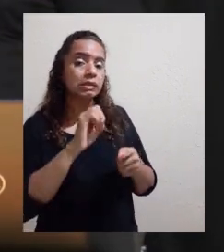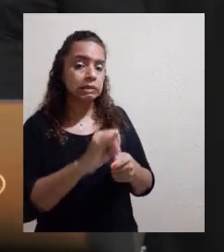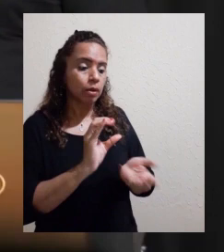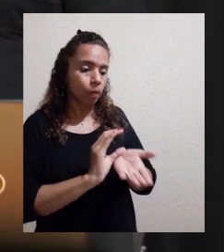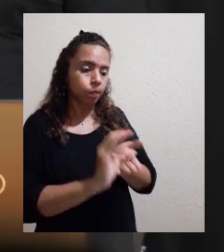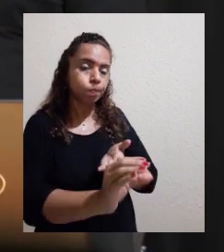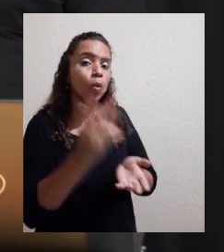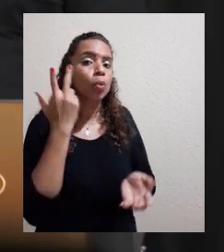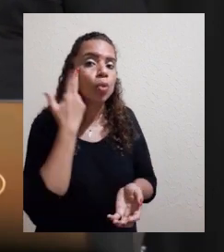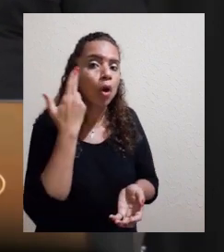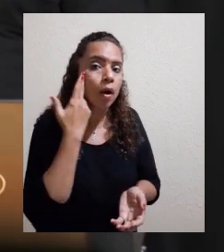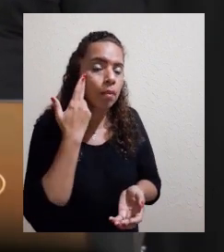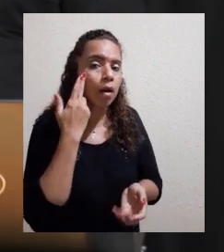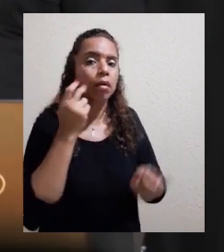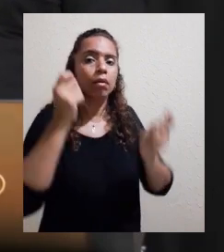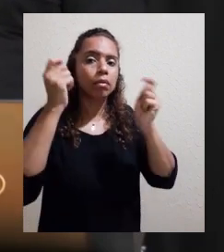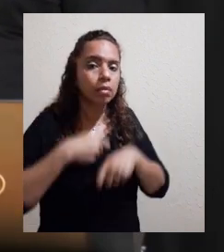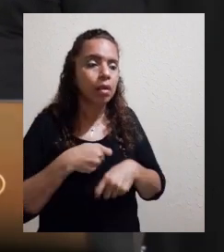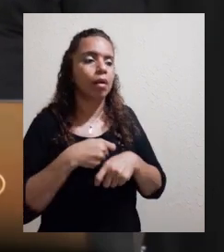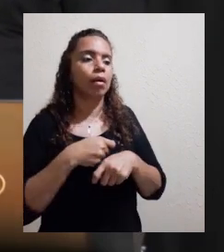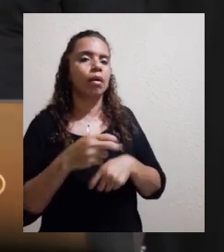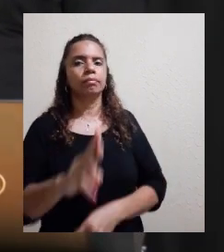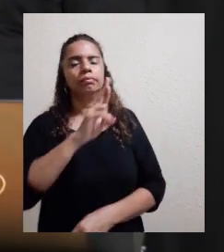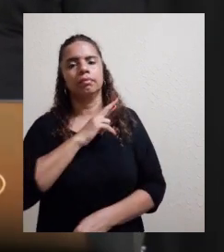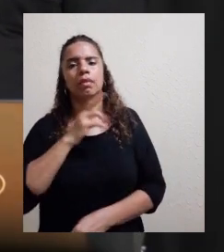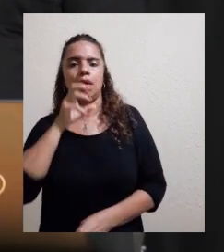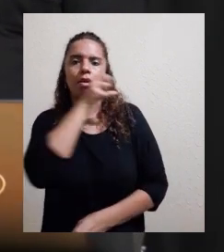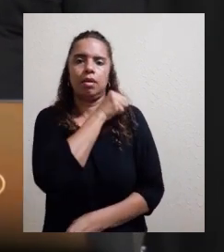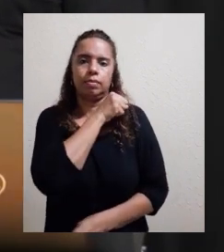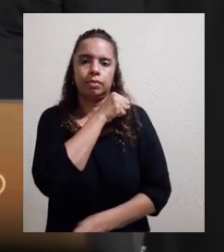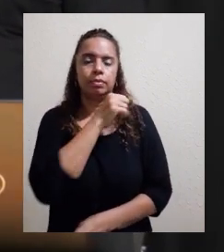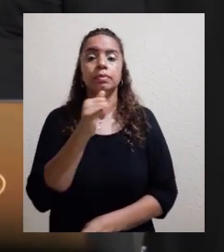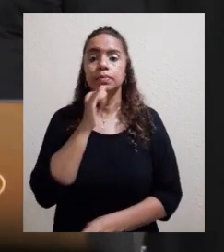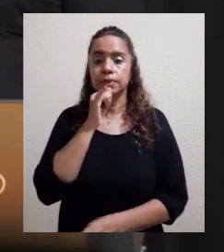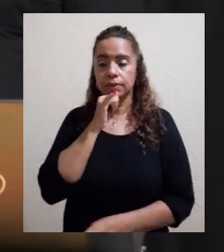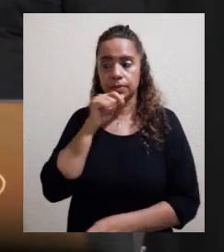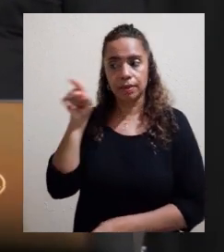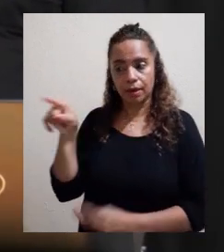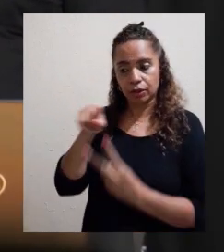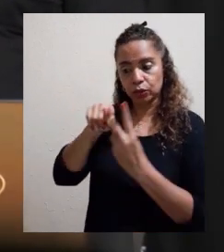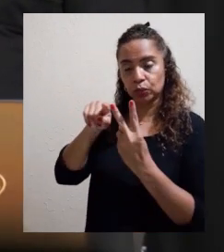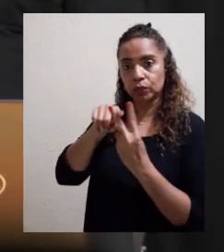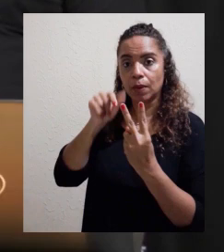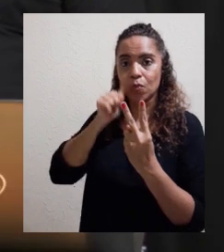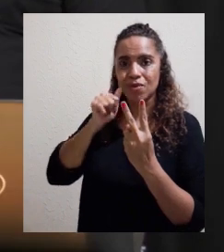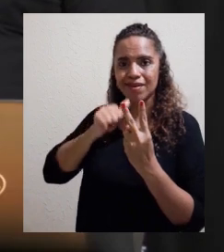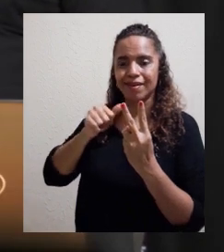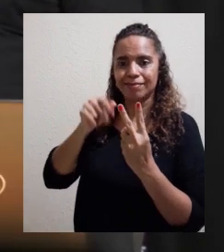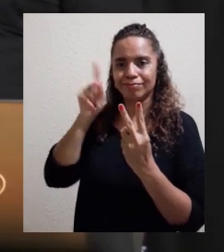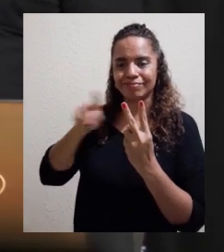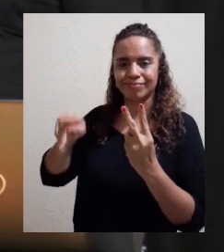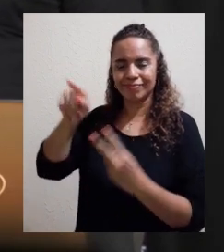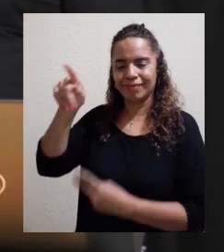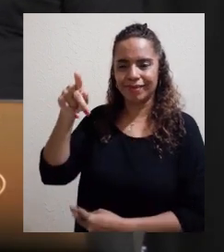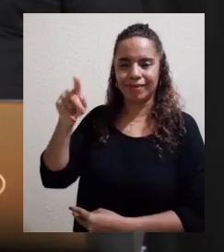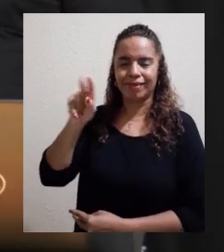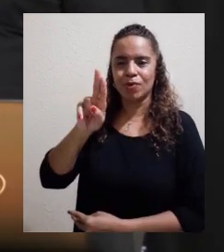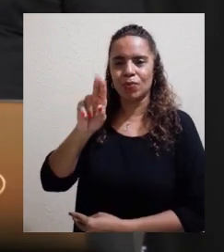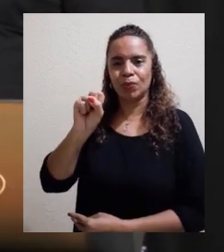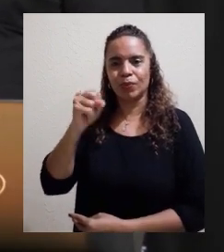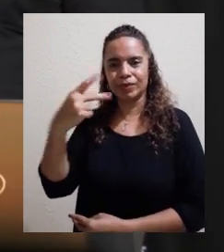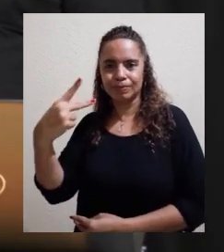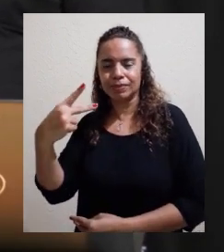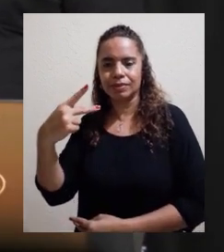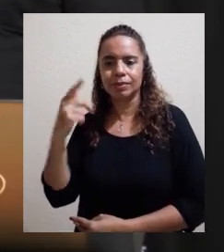né? O exemplo das pesquisadoras do Adolfo Lutz que sequenciaram muito rapidamente o vírus,